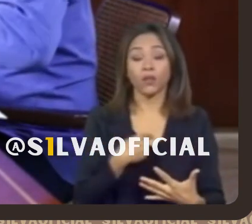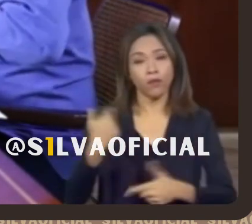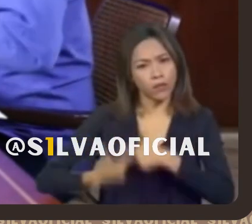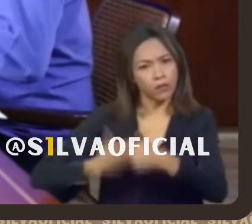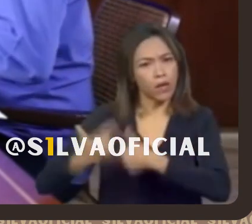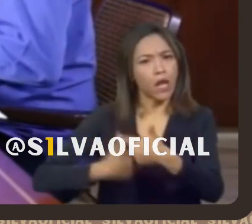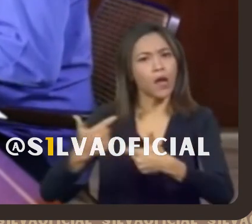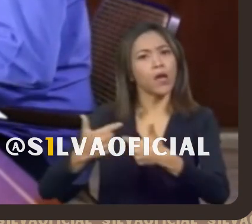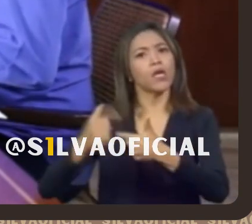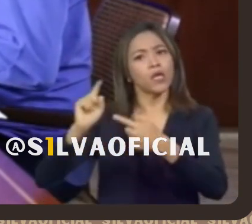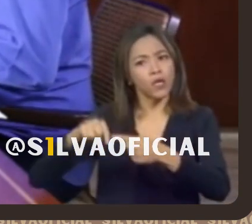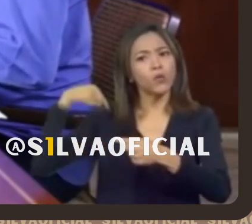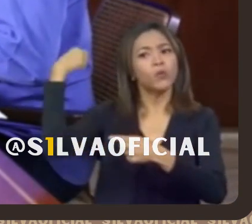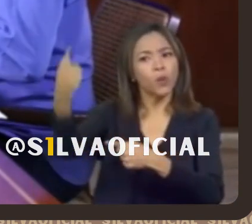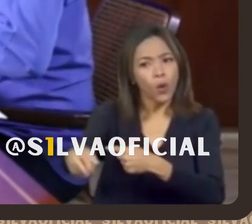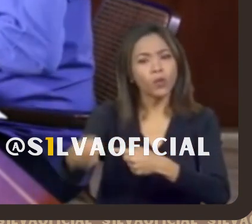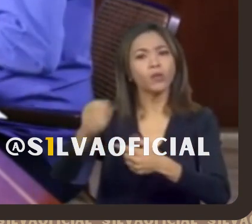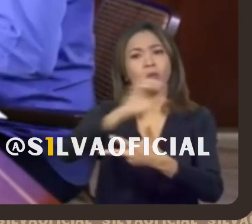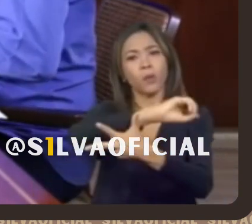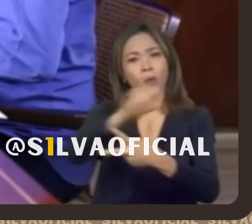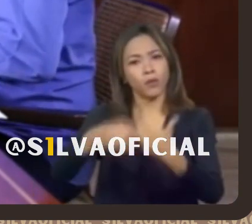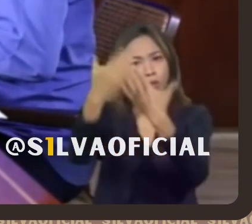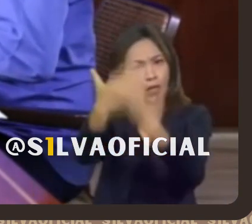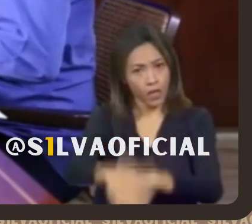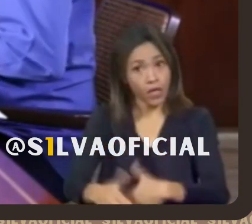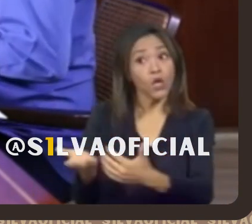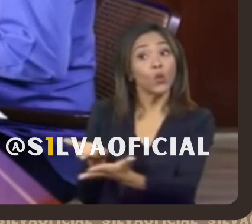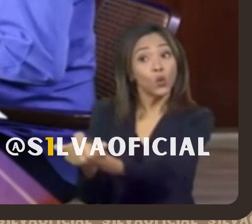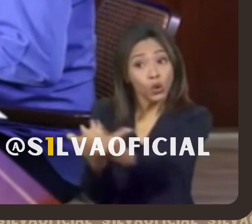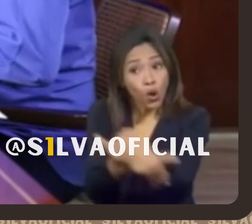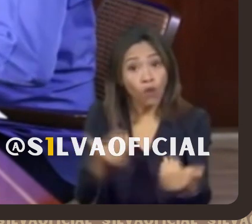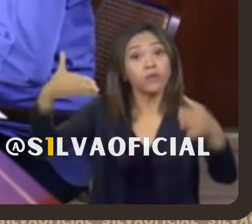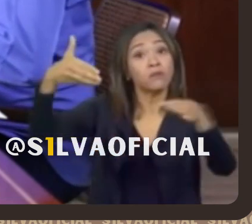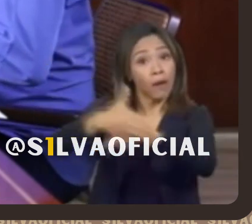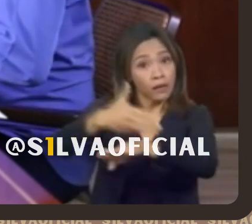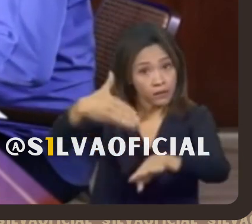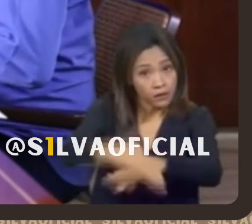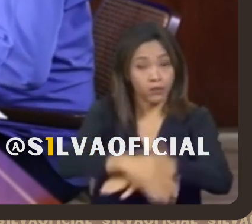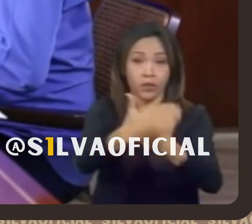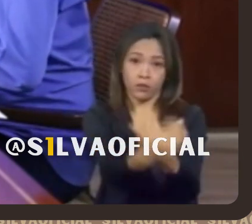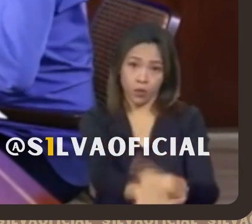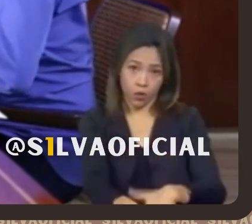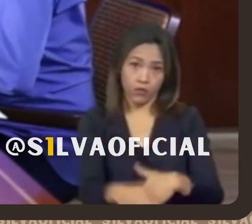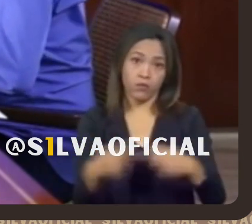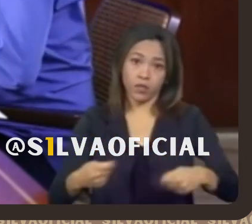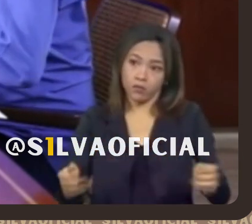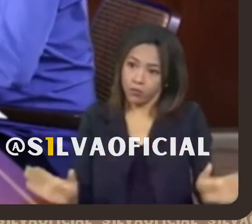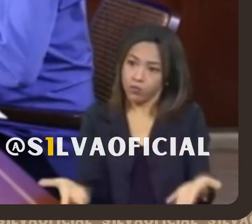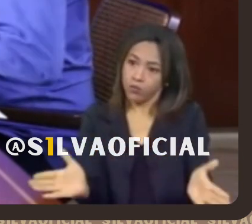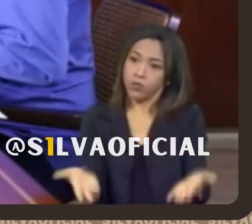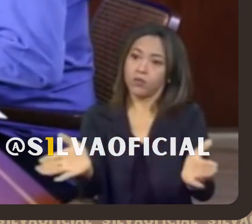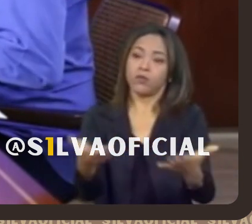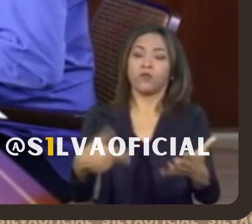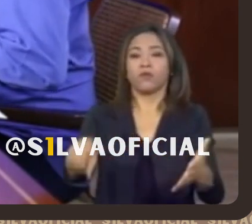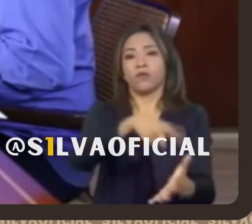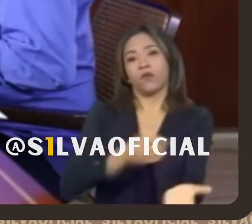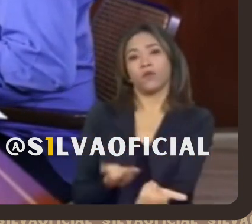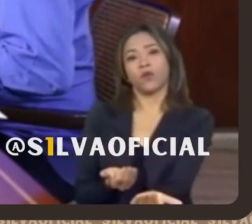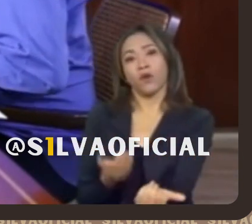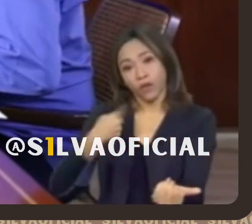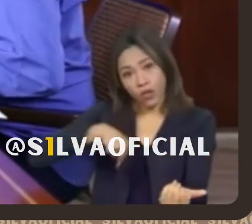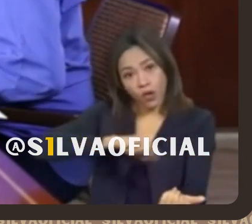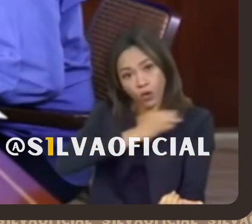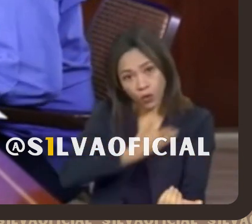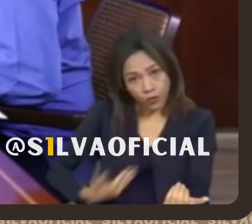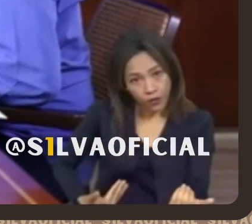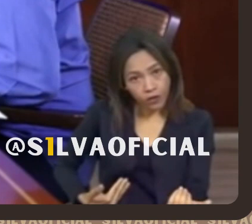Enem participe mais nós precisamos motivar a meninada a participar E para isso nós temos que enquanto o governo trabalhar